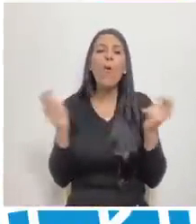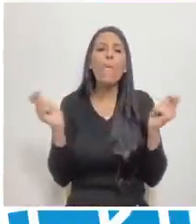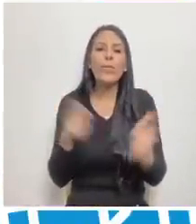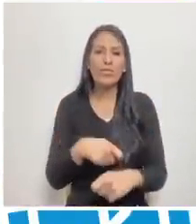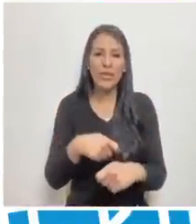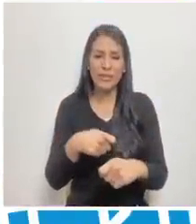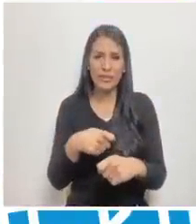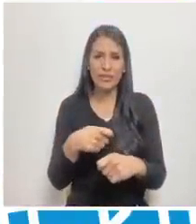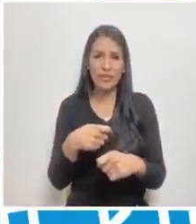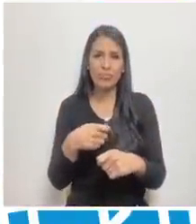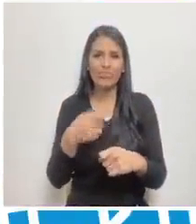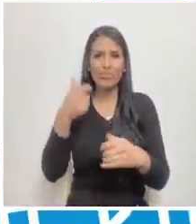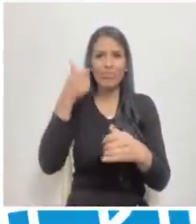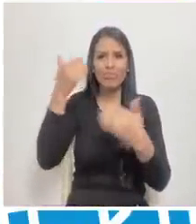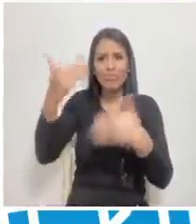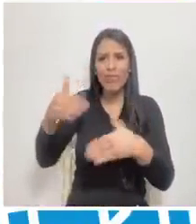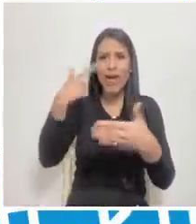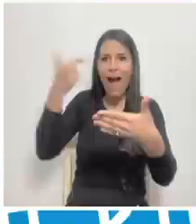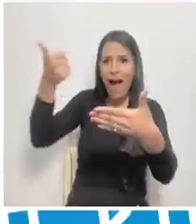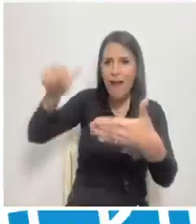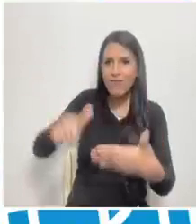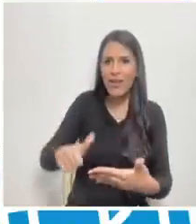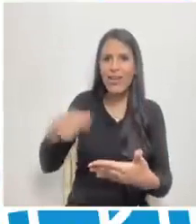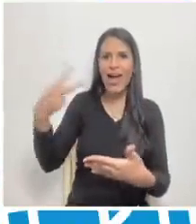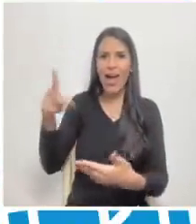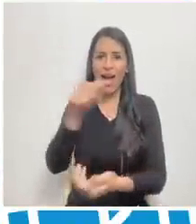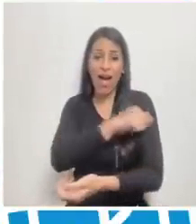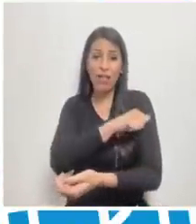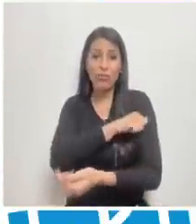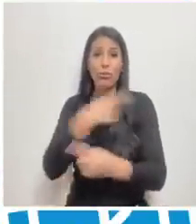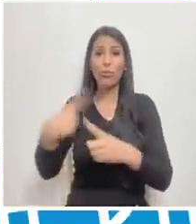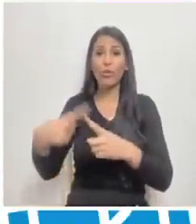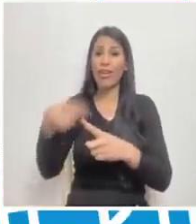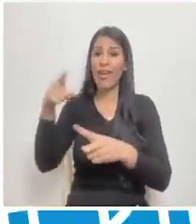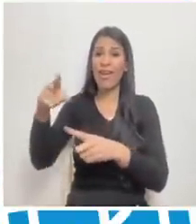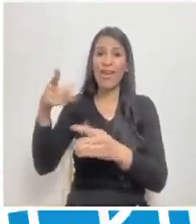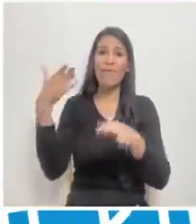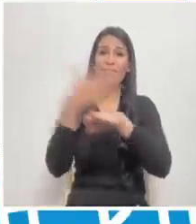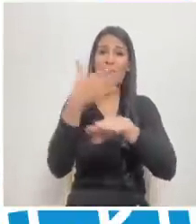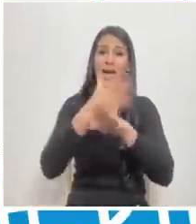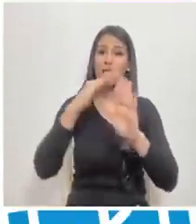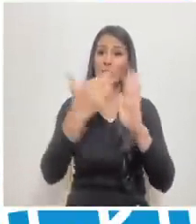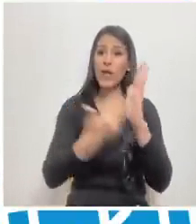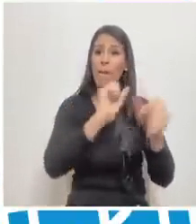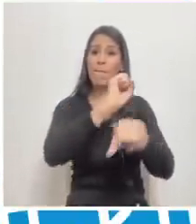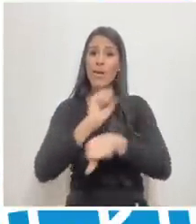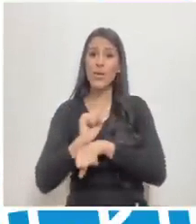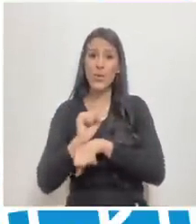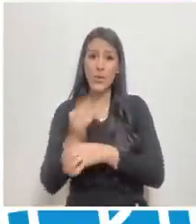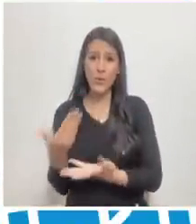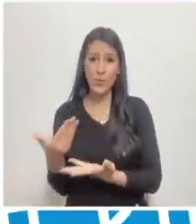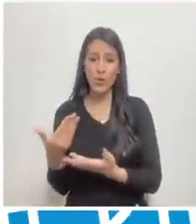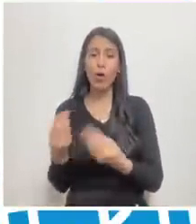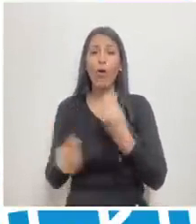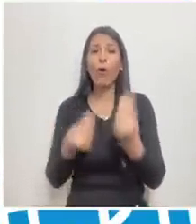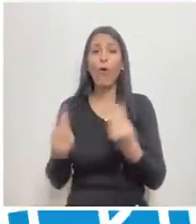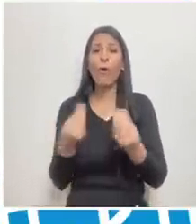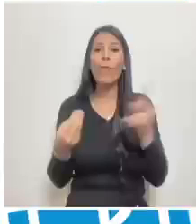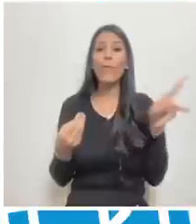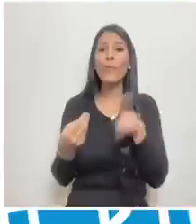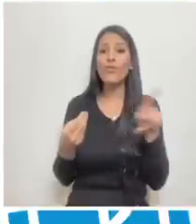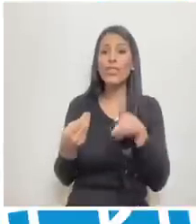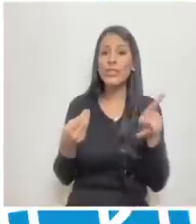escola? Quais serão os critérios a serem levados em conta pelo professor na hora de uma